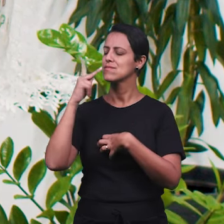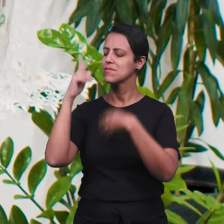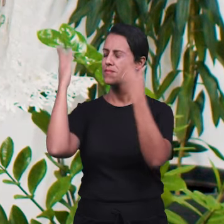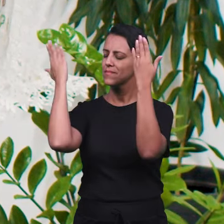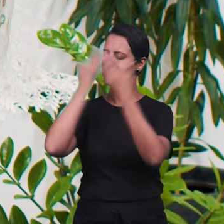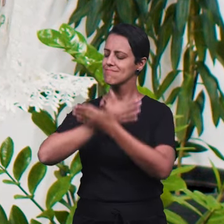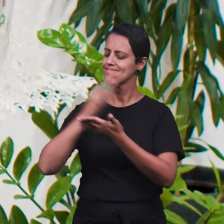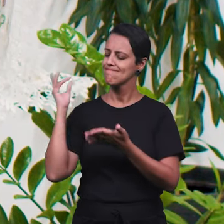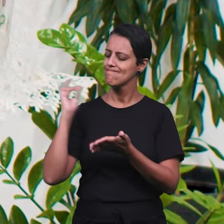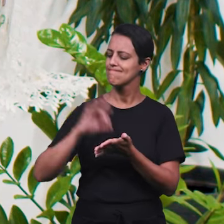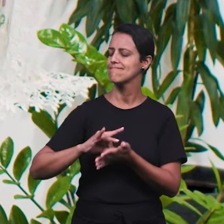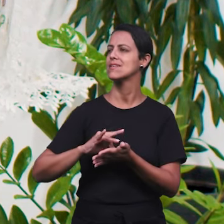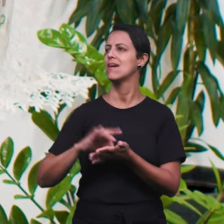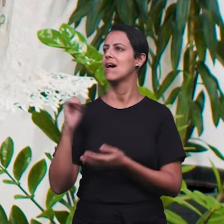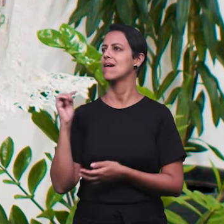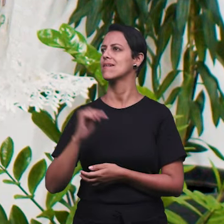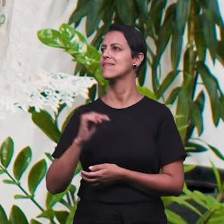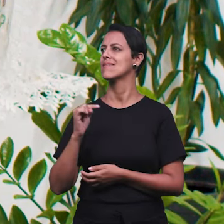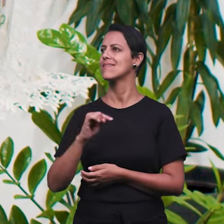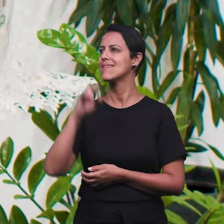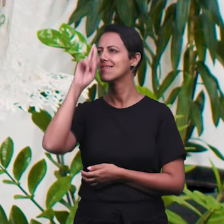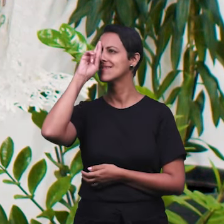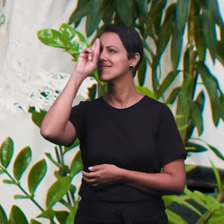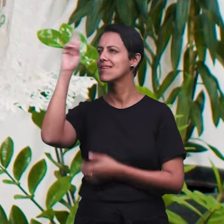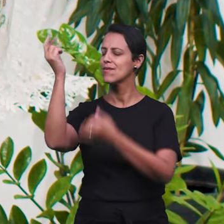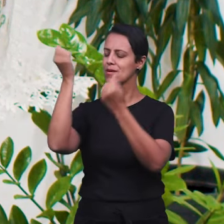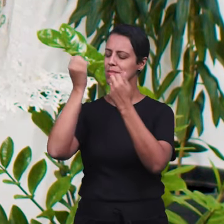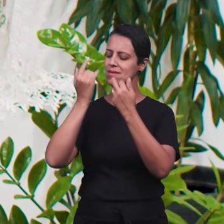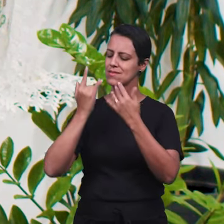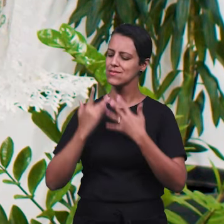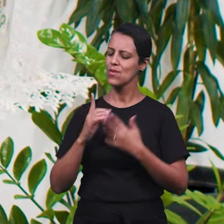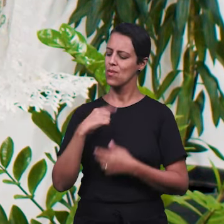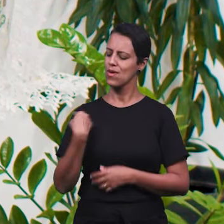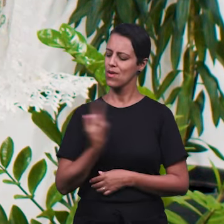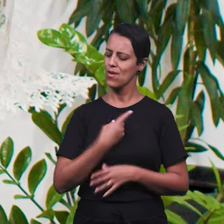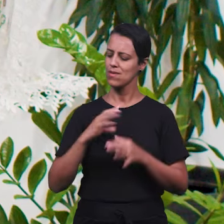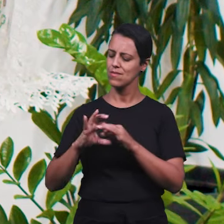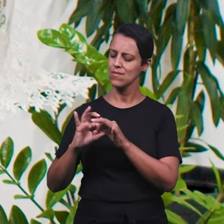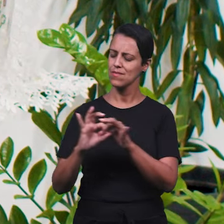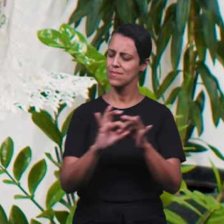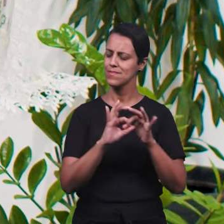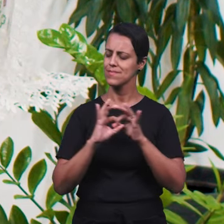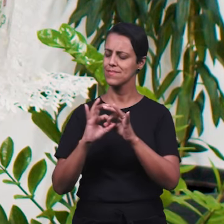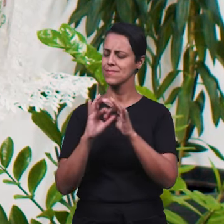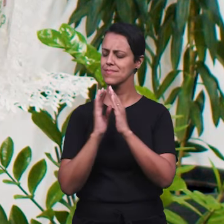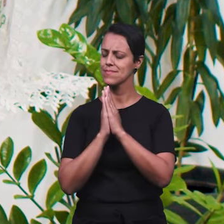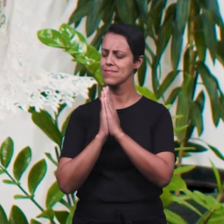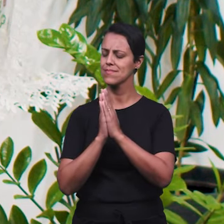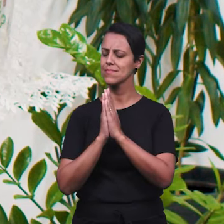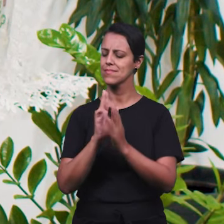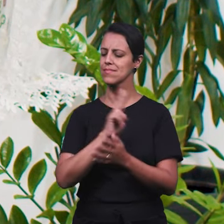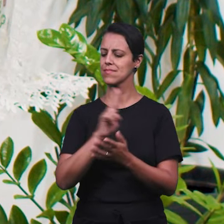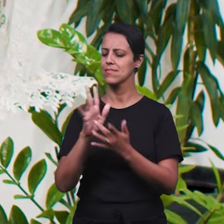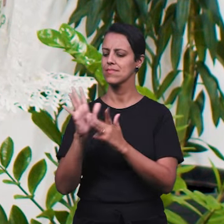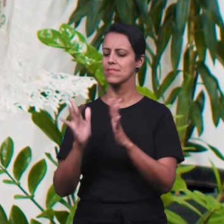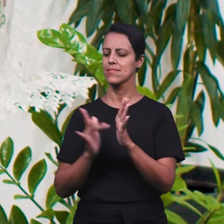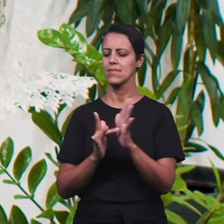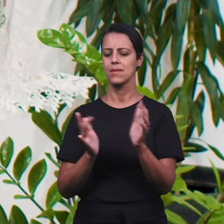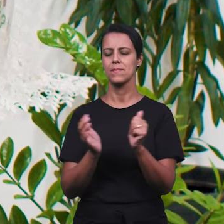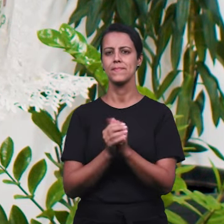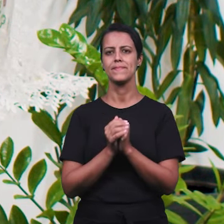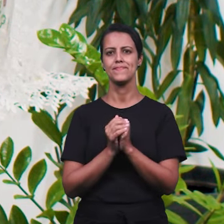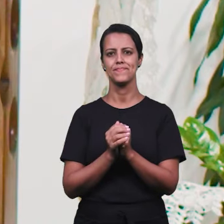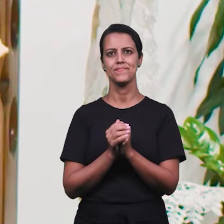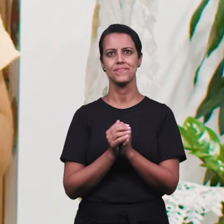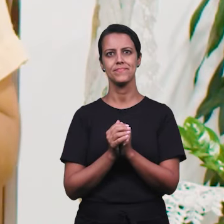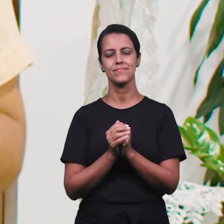nosso meio que o Senhor possa senhor renovar senhor as nossas vidas renovar a comunhão em nossos corações clamamos assim em nome de Jesus